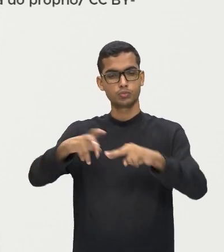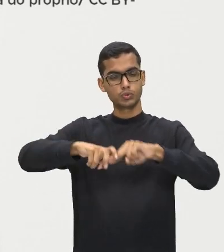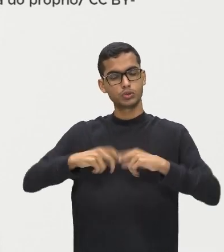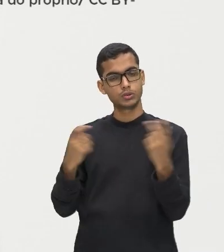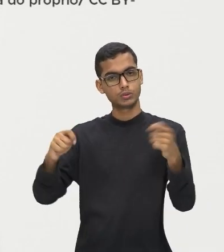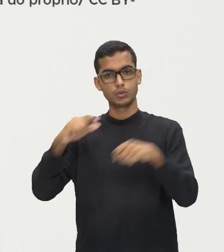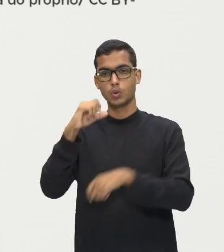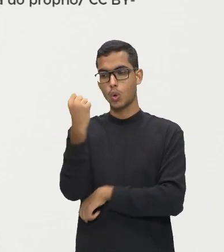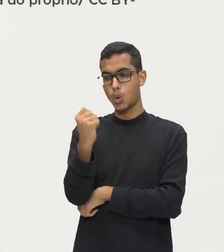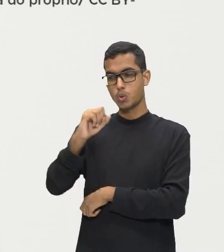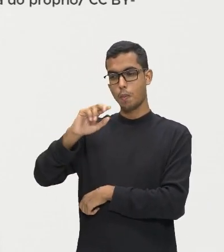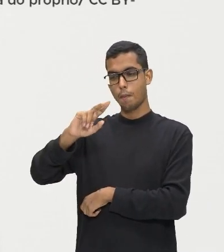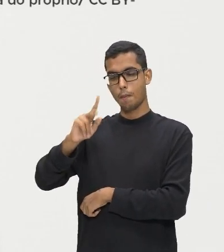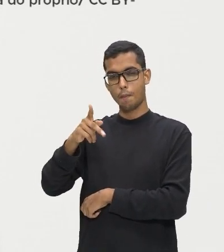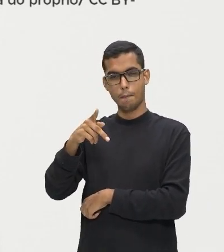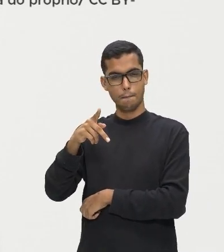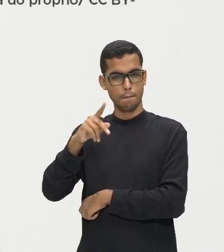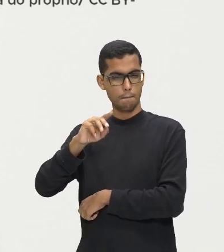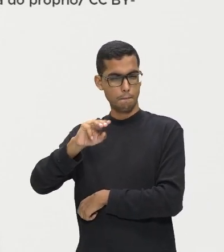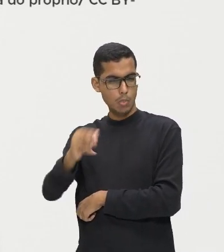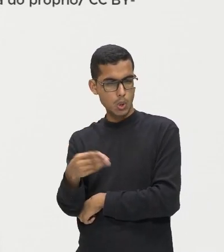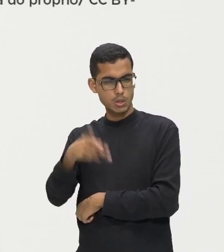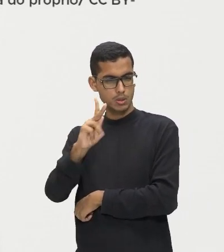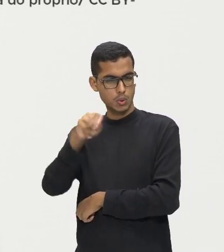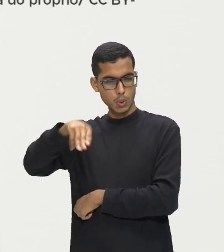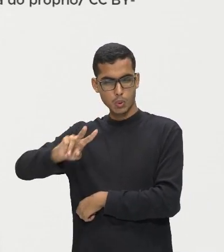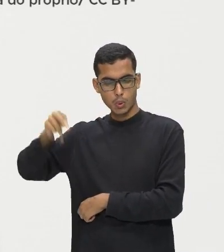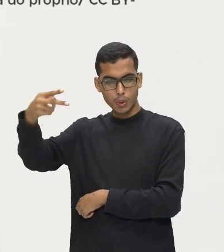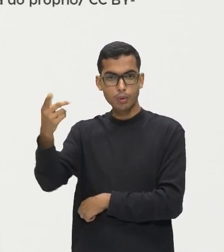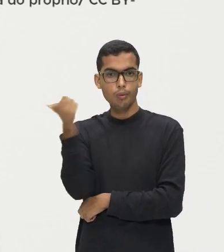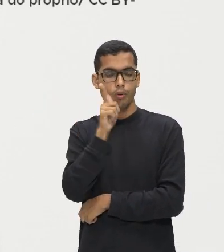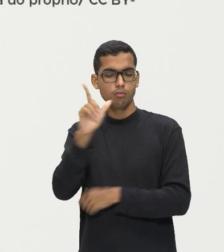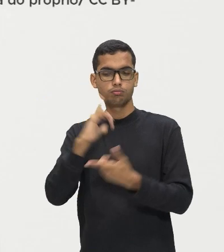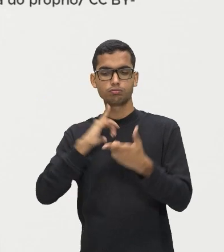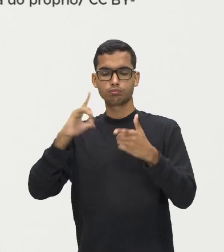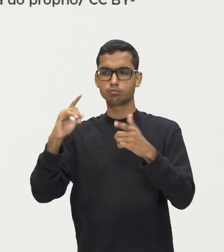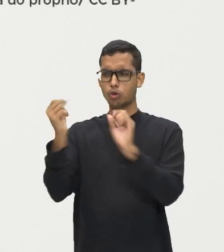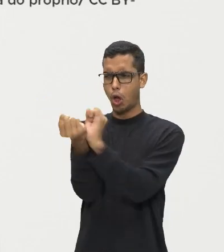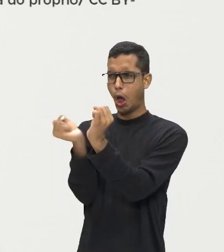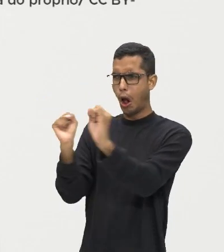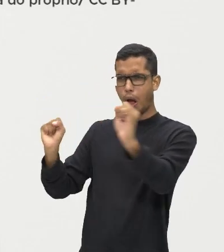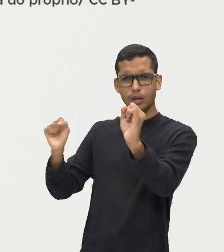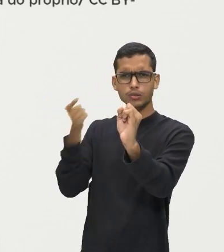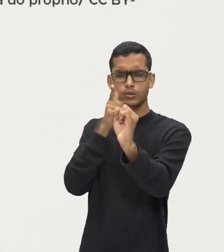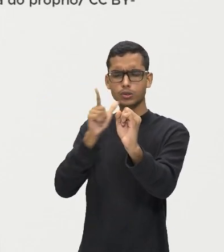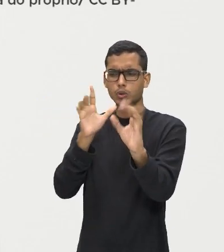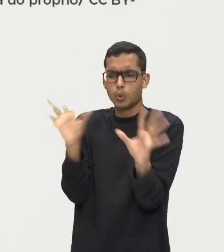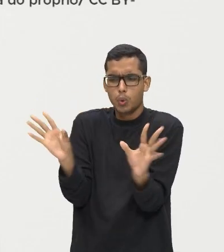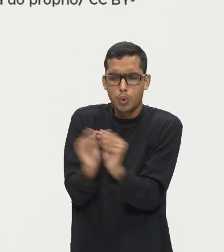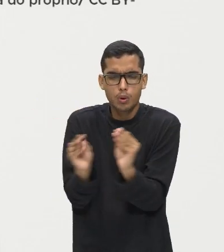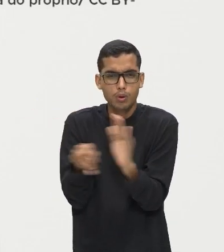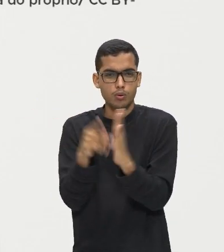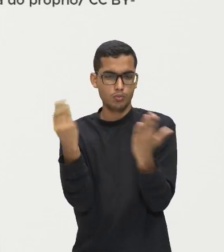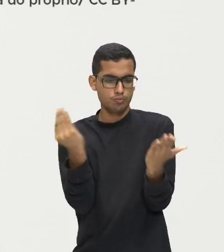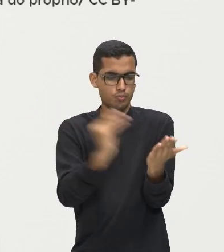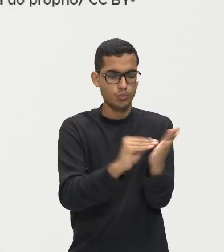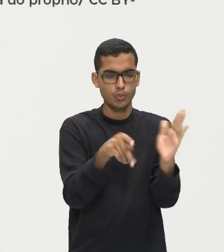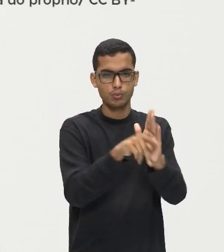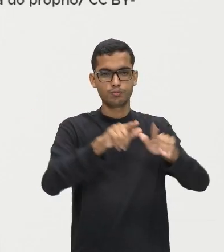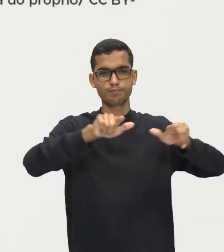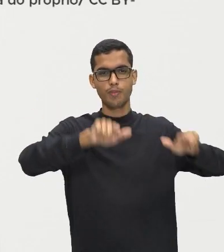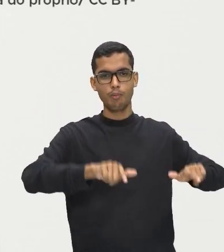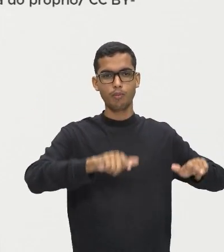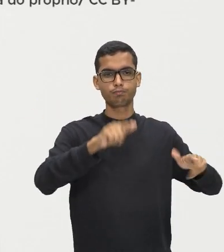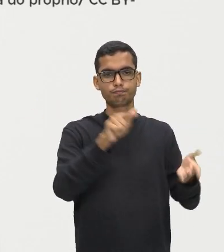de quilômetros quadrados e colocar apenas no papel. Então, olha só, o Brasil desse tamanho só, tem aí a